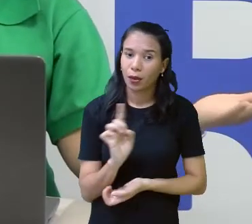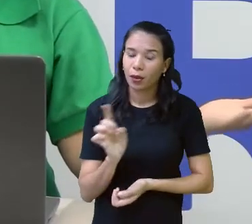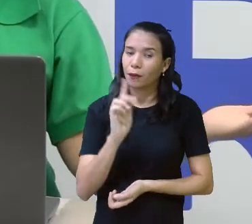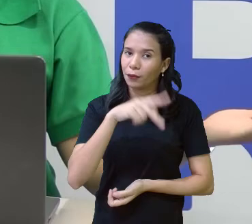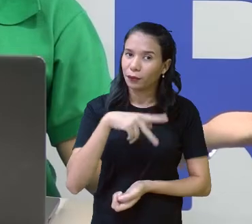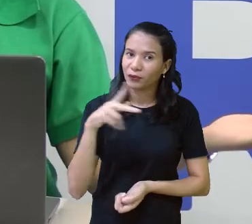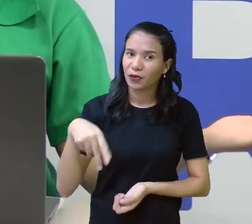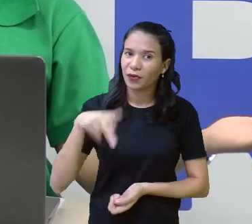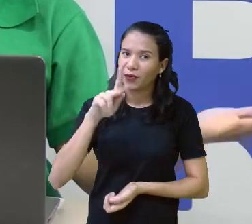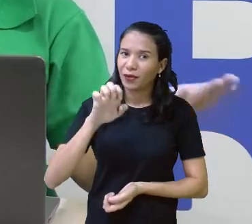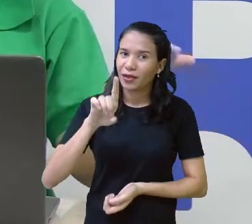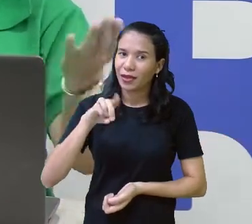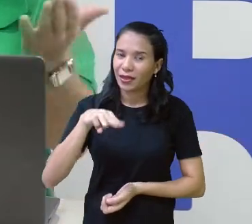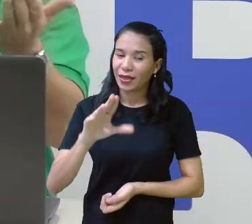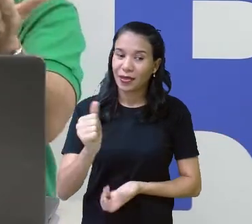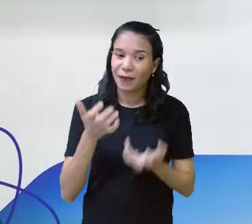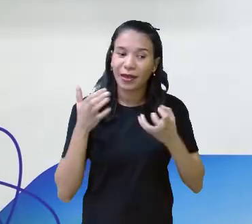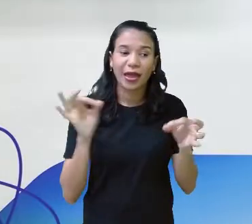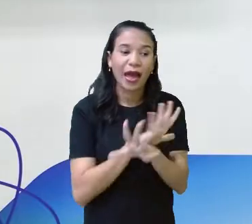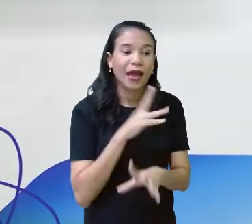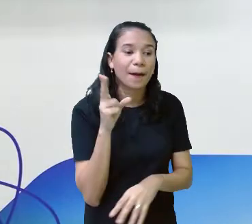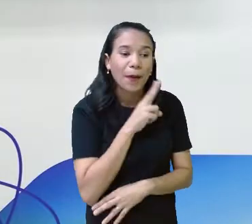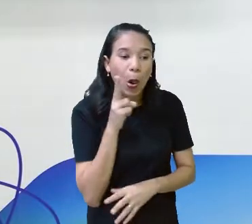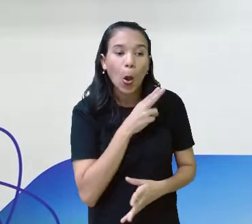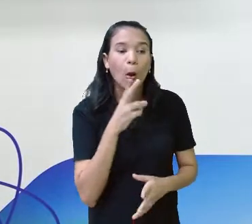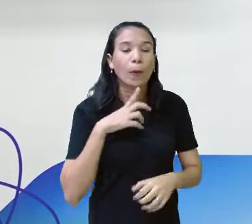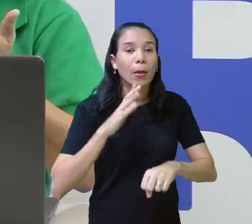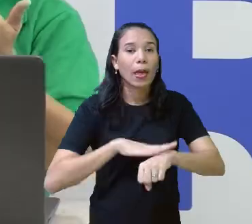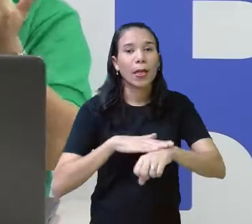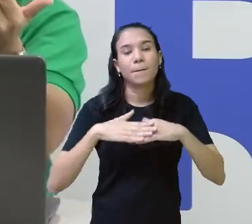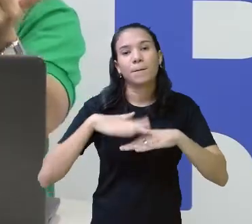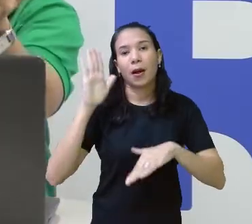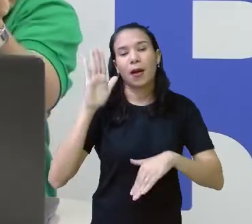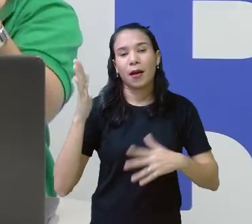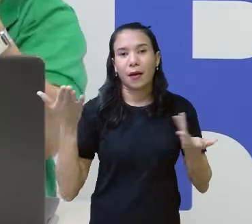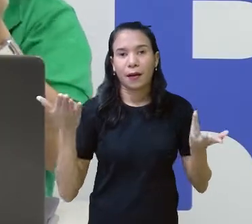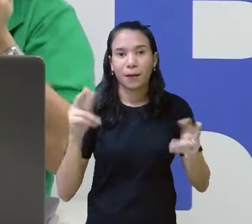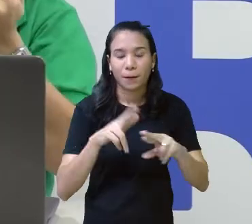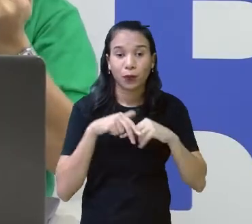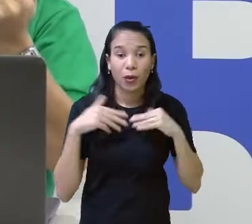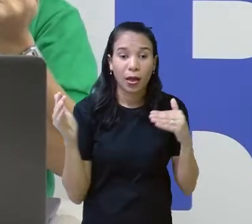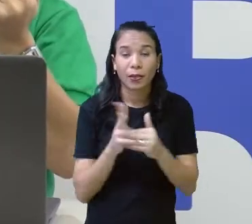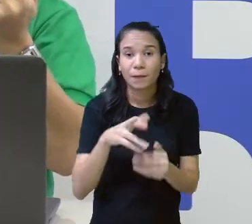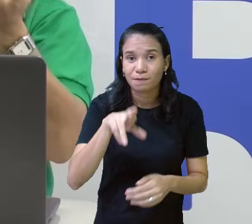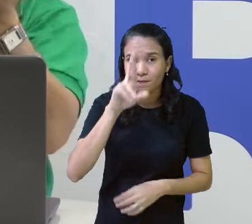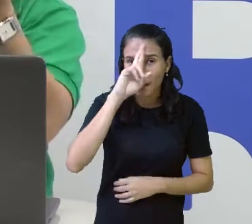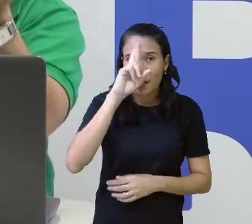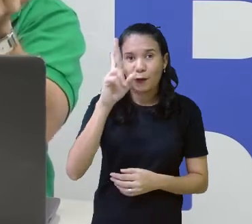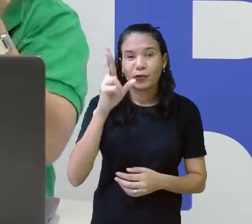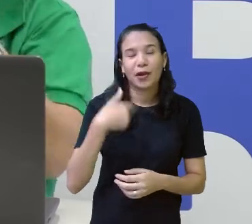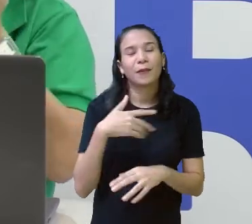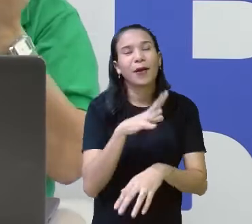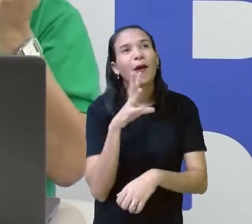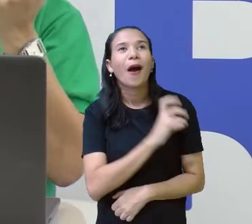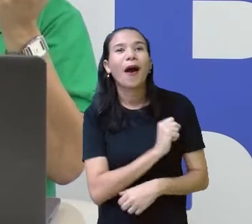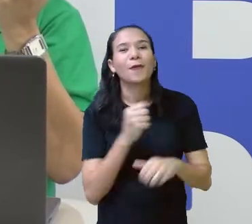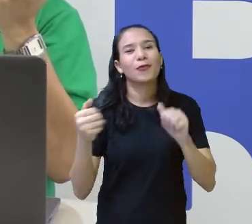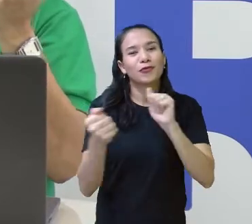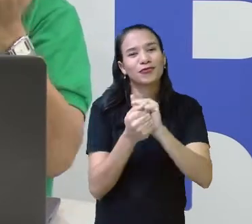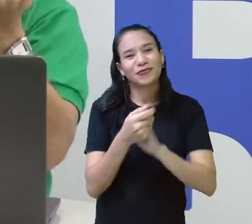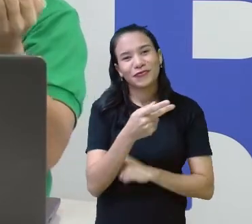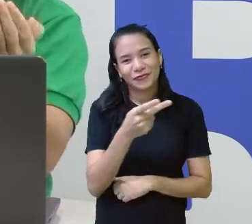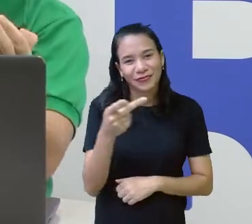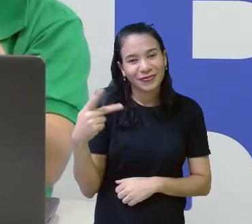professora Kedma doida para vir, ela quer que eu termine antes para ficar mais tempo com vocês. Eu já peço para ficar até meio-dia, porque eu amo estar com